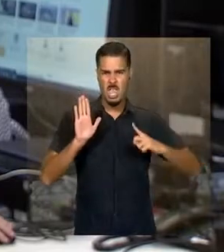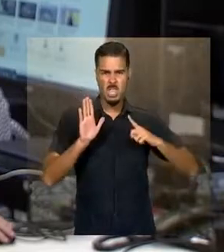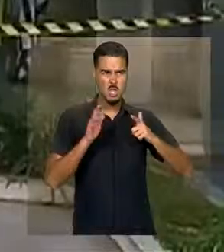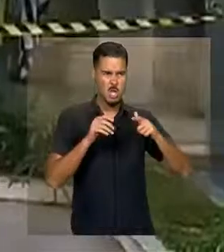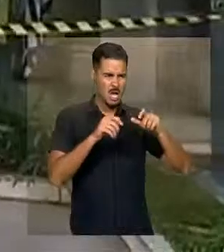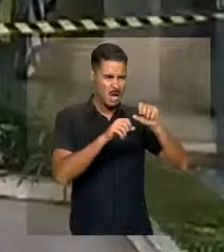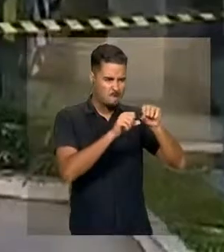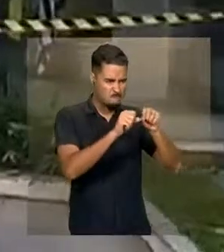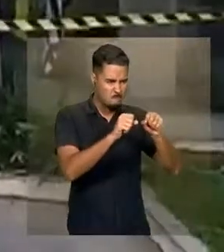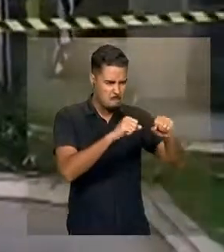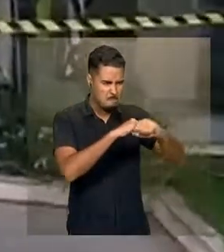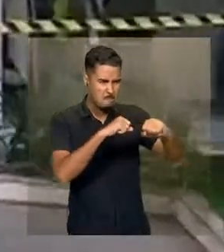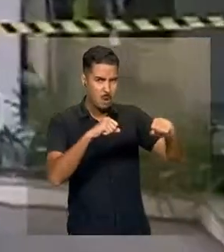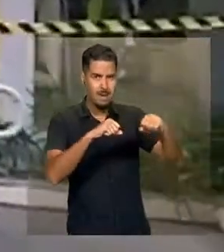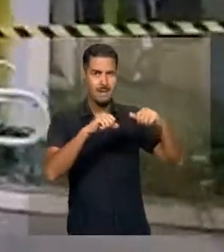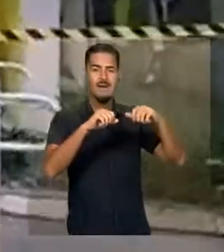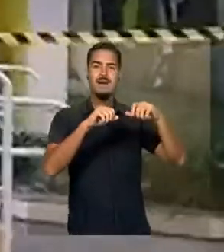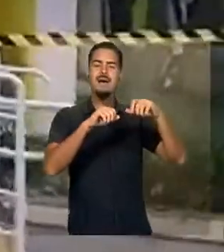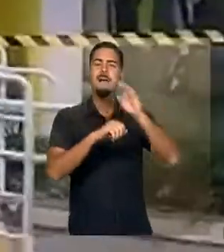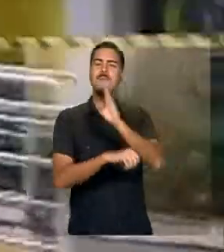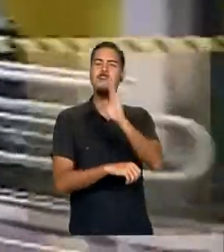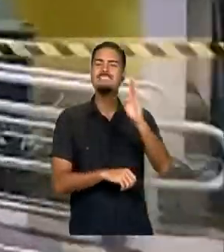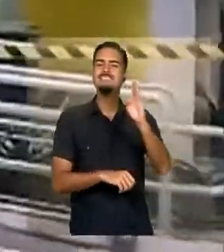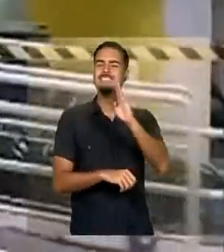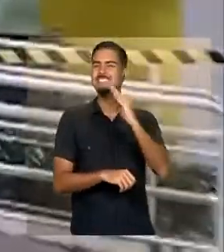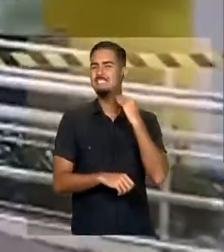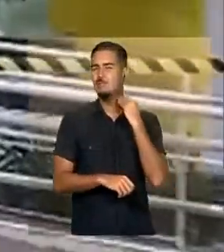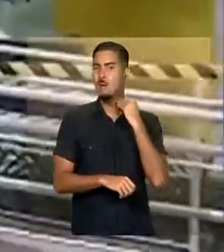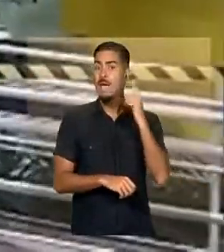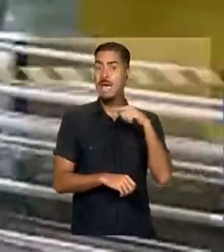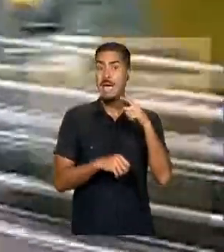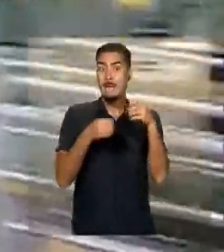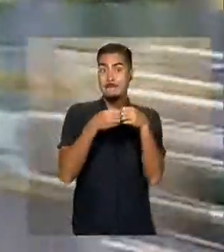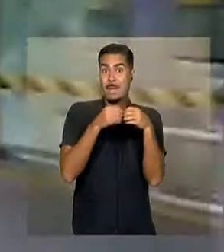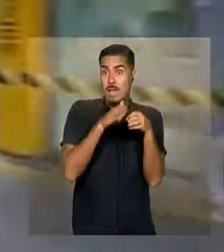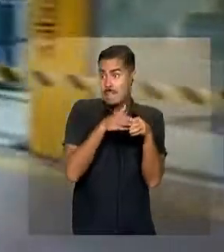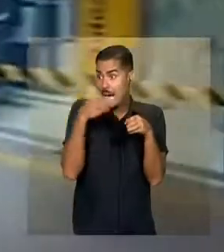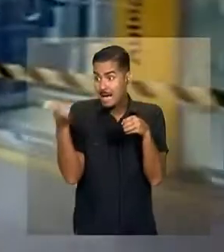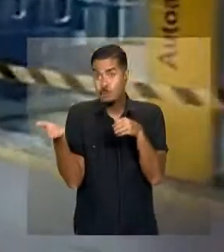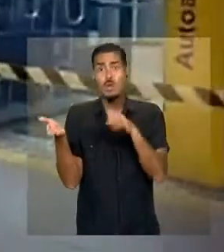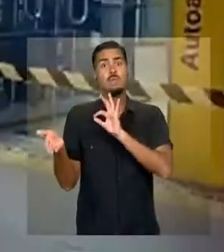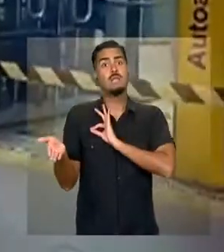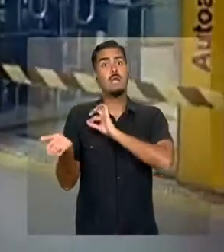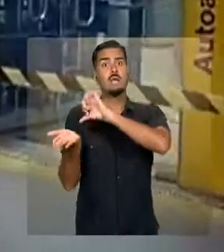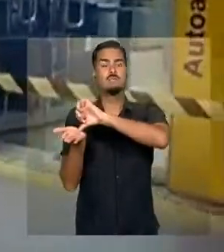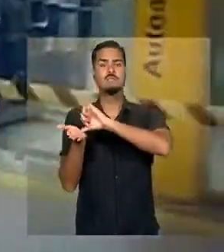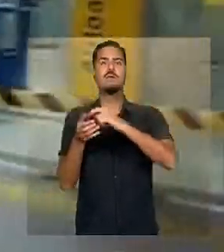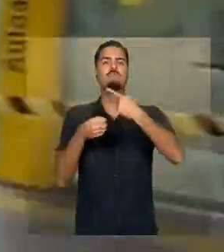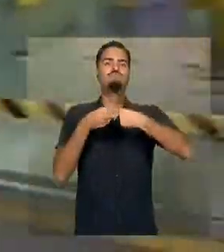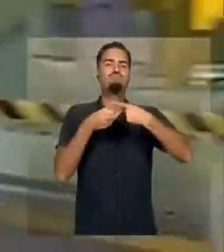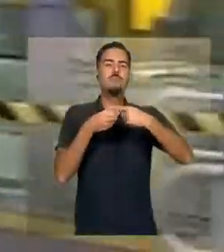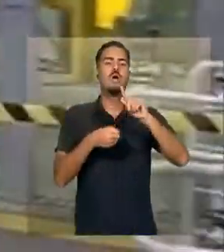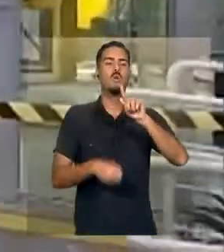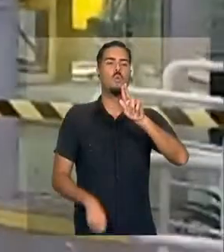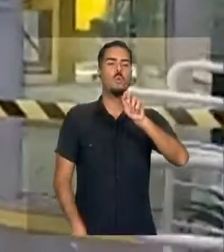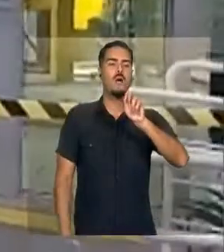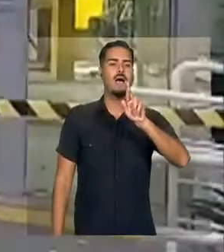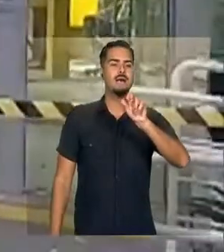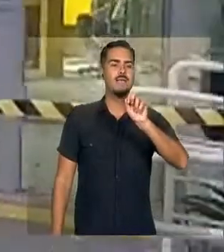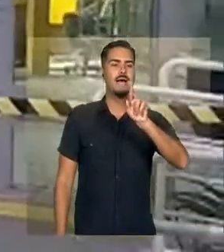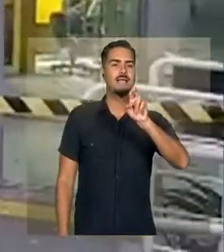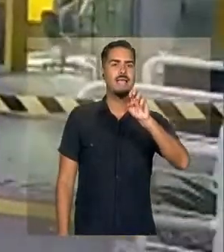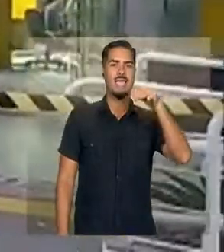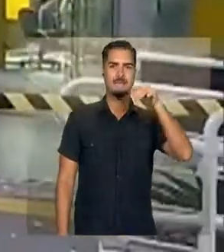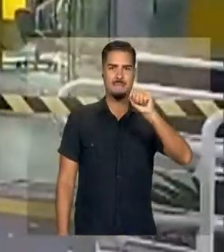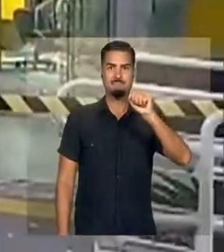explosivos, uma agência do Banco do Brasil que fica bem ao lado de uma delegacia em Guararema, a 80 quilômetros aqui de São